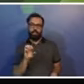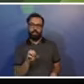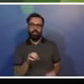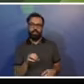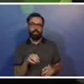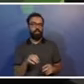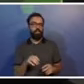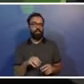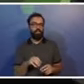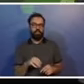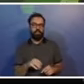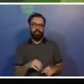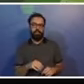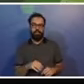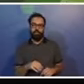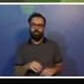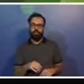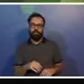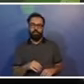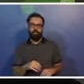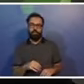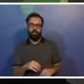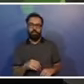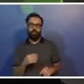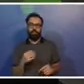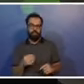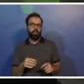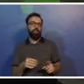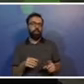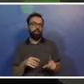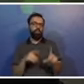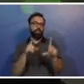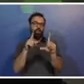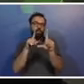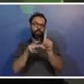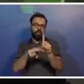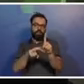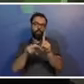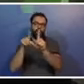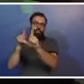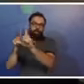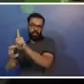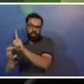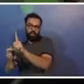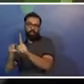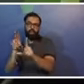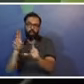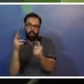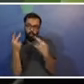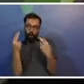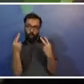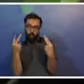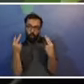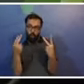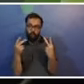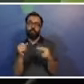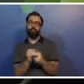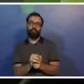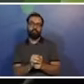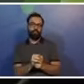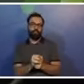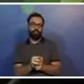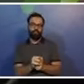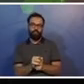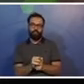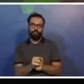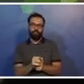disso. Então, sempre que a parte literal é igual, exatamente igualzinha uma da